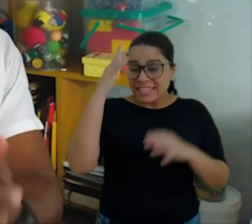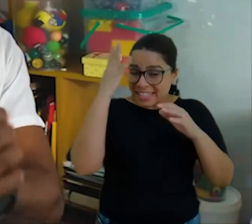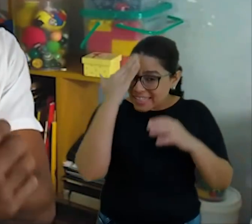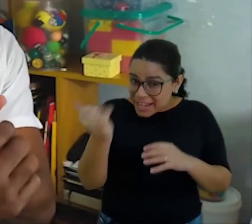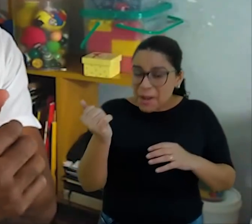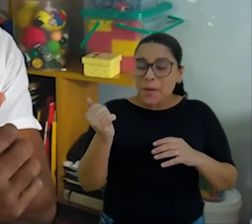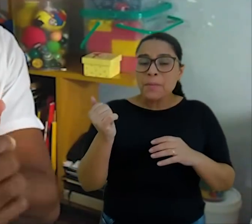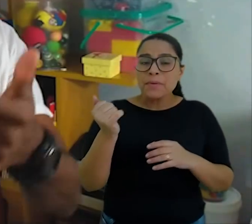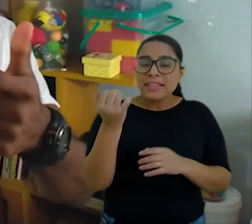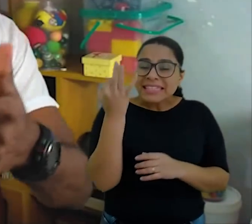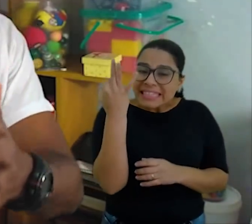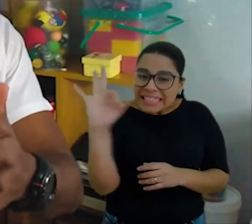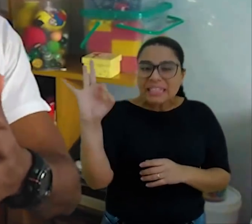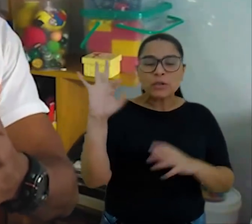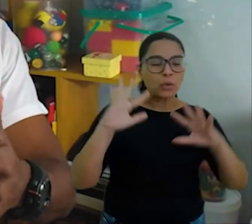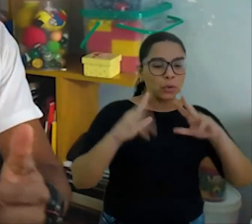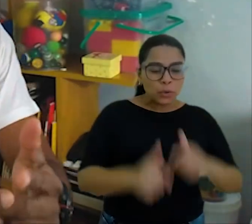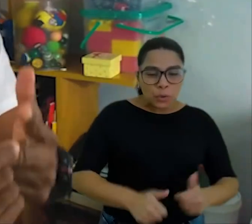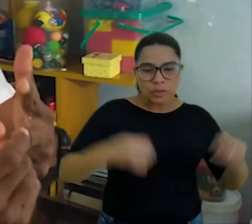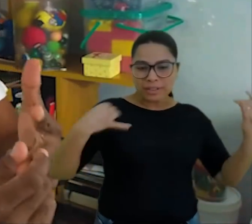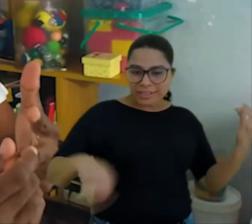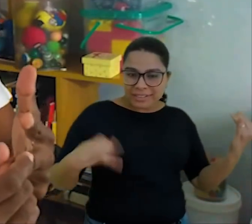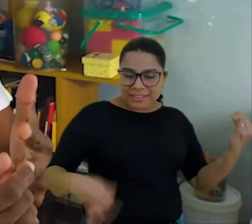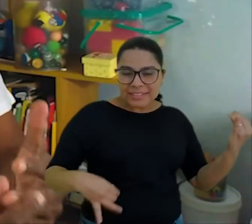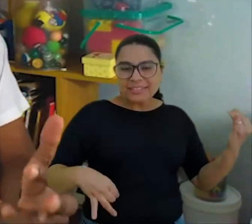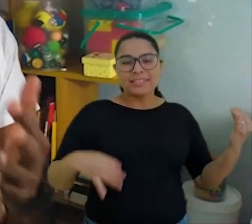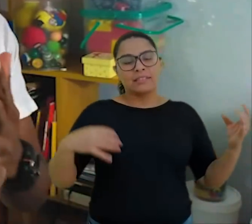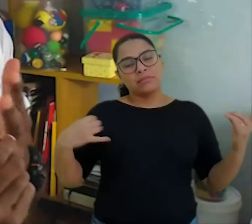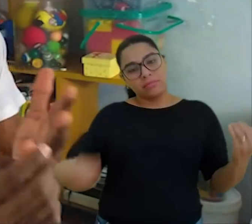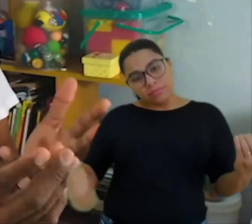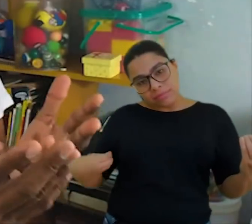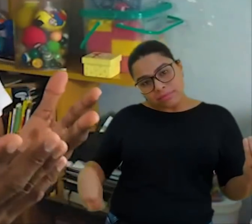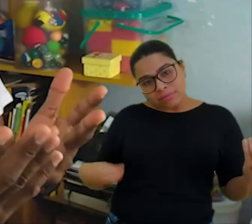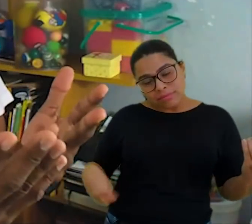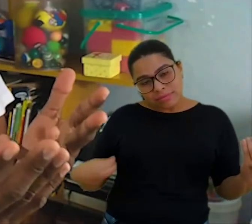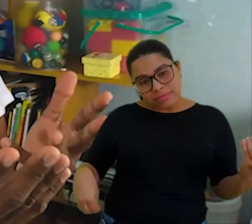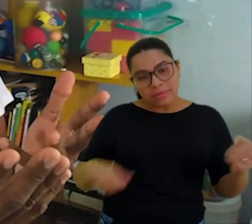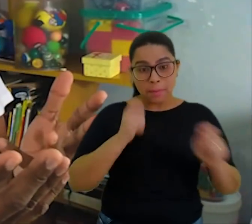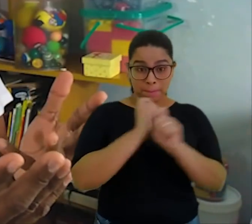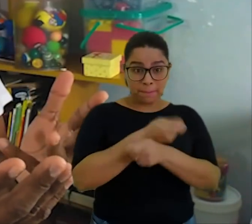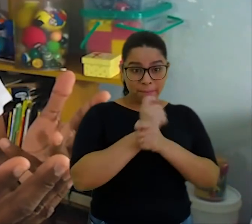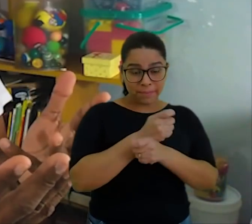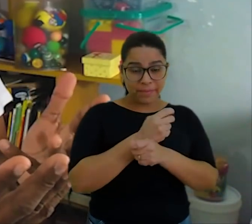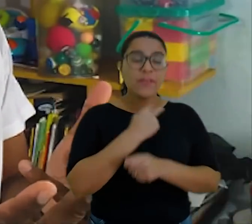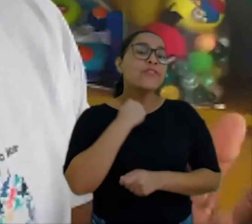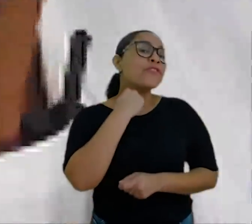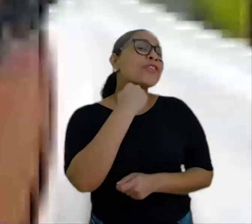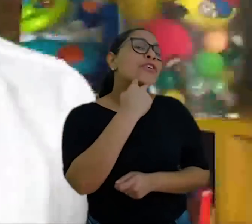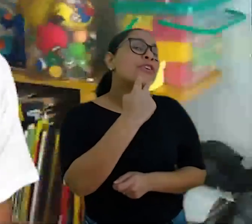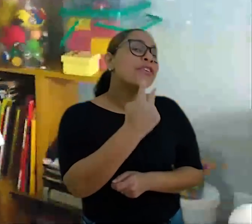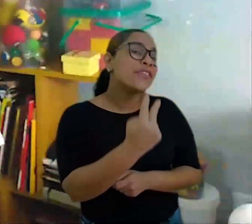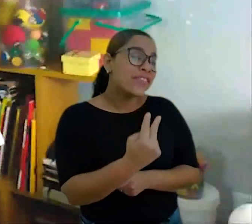instrumentos. A guitarra, o contrabaixo, a bateria e a voz.